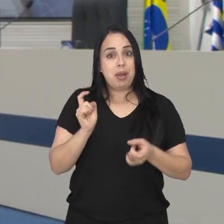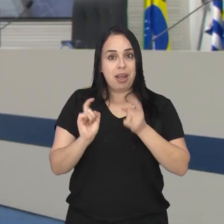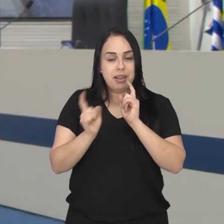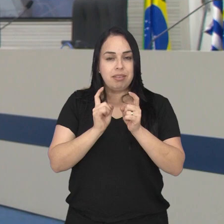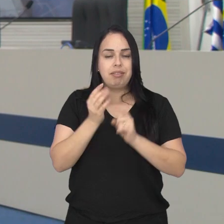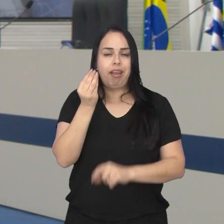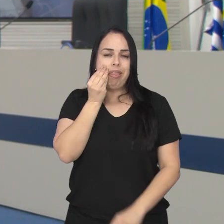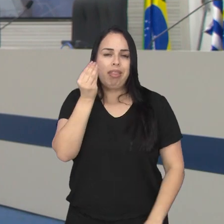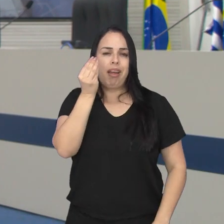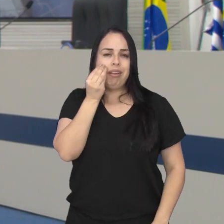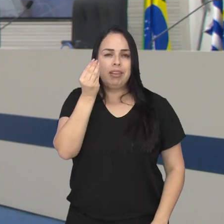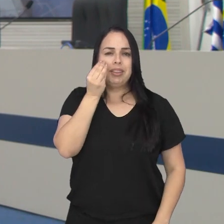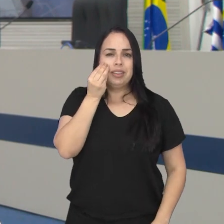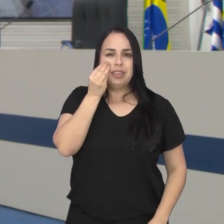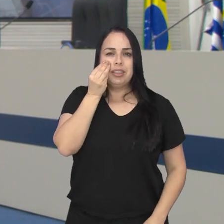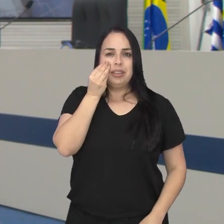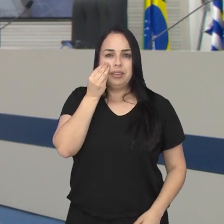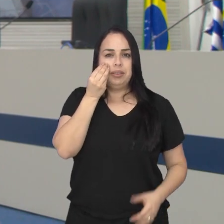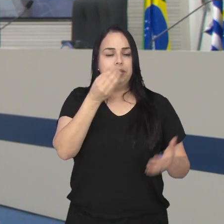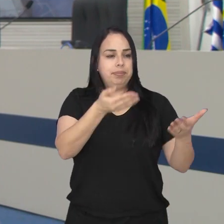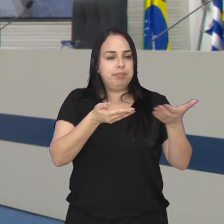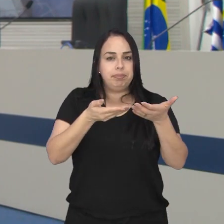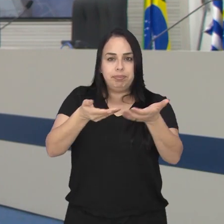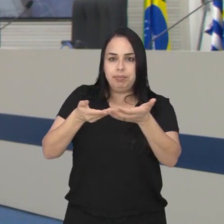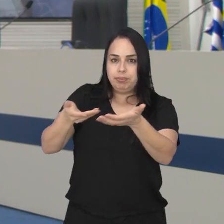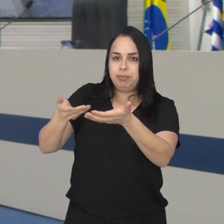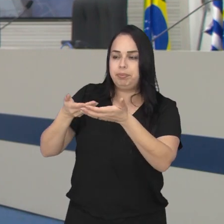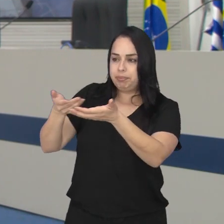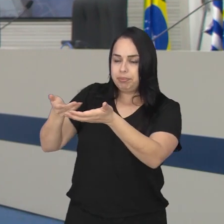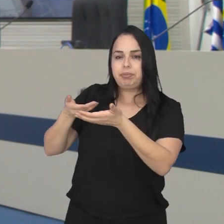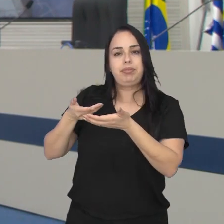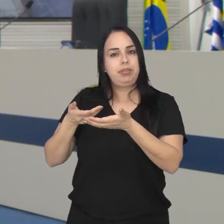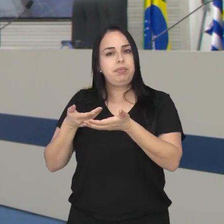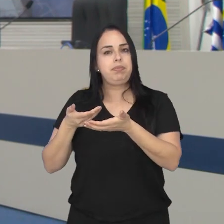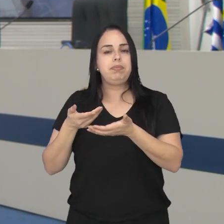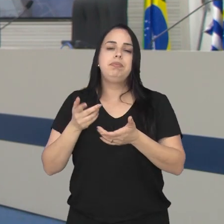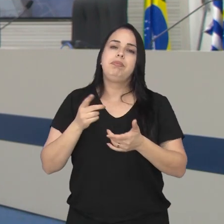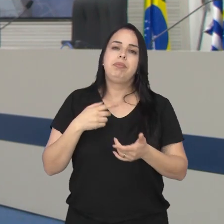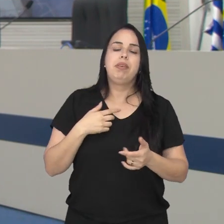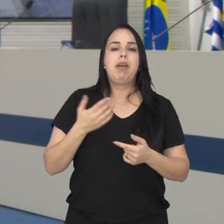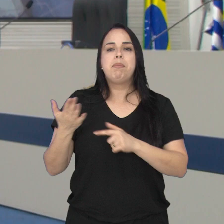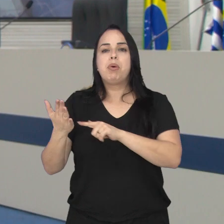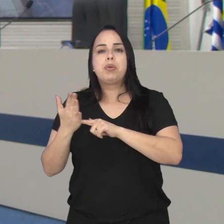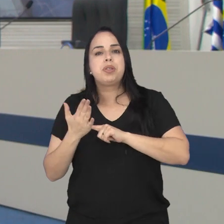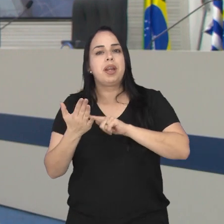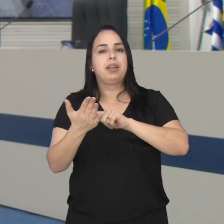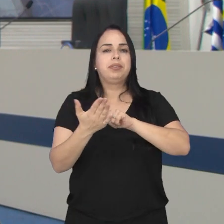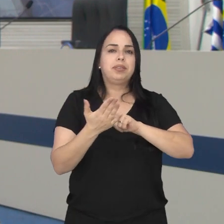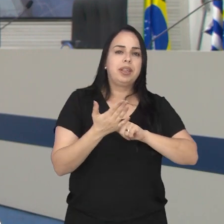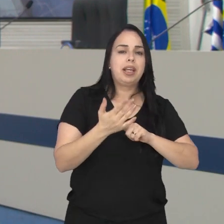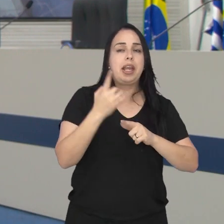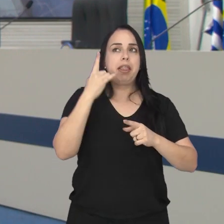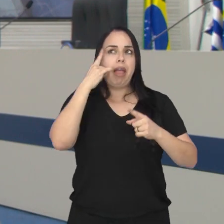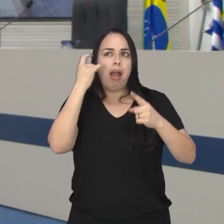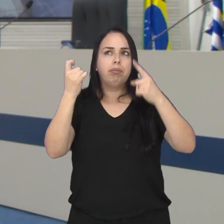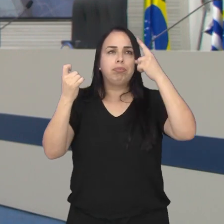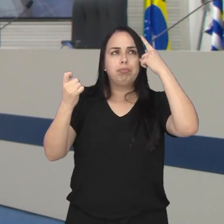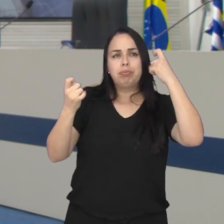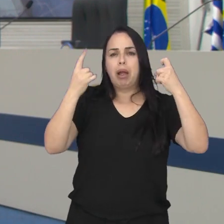próxima tentando trazer mais outras departamentos que participam né conforme vai apresentando